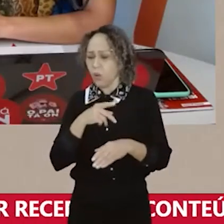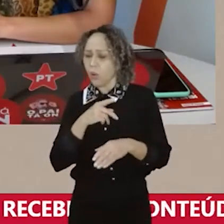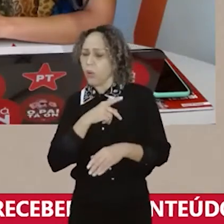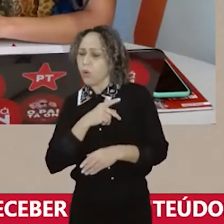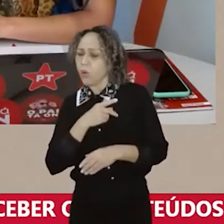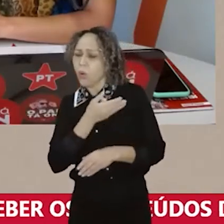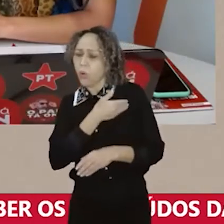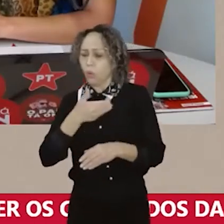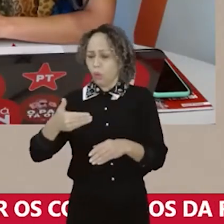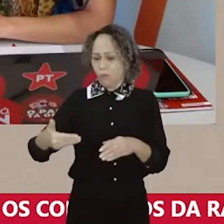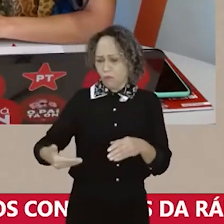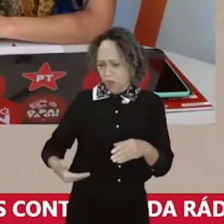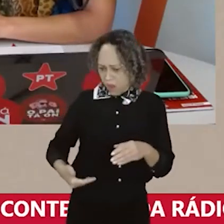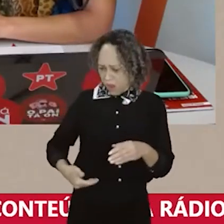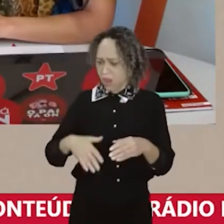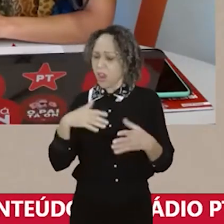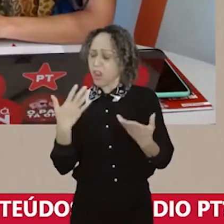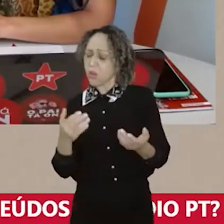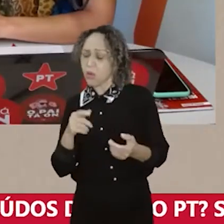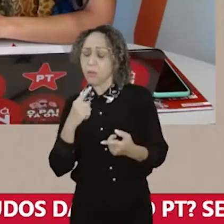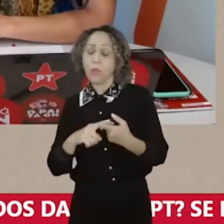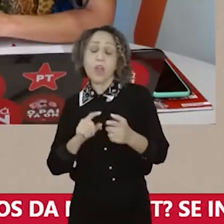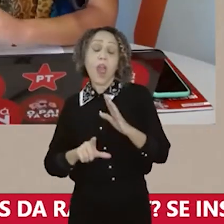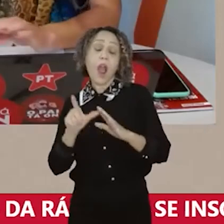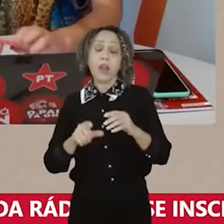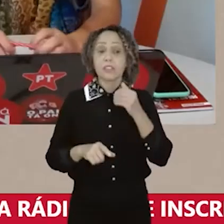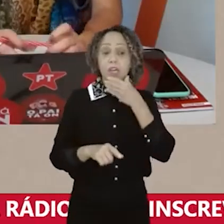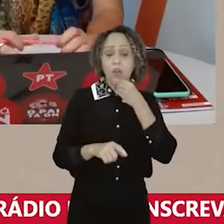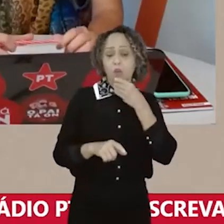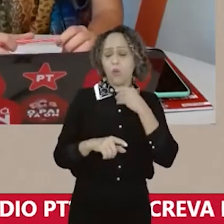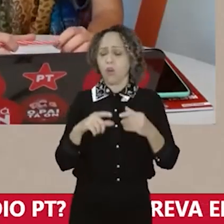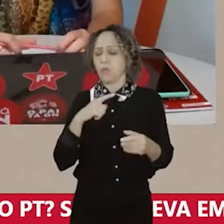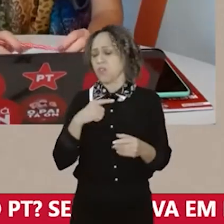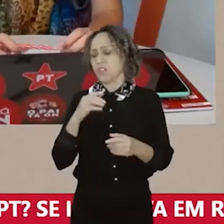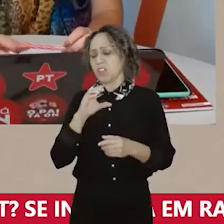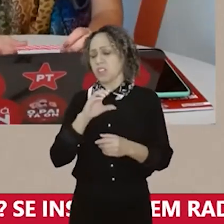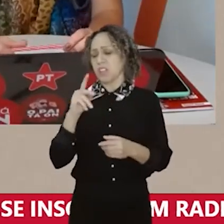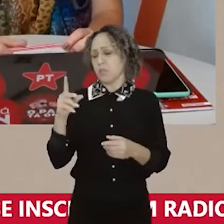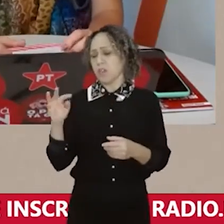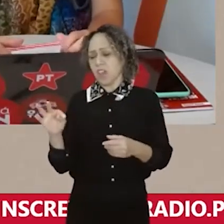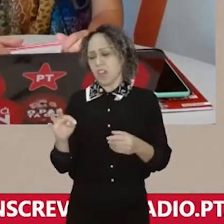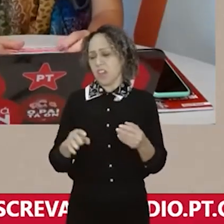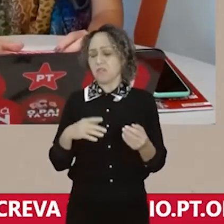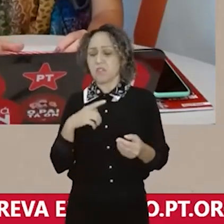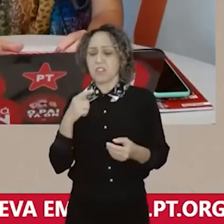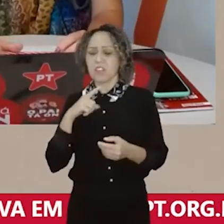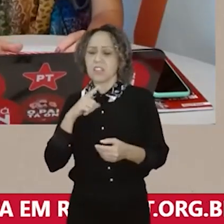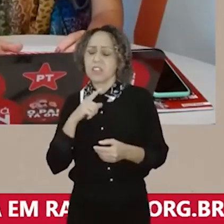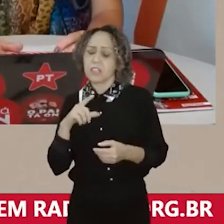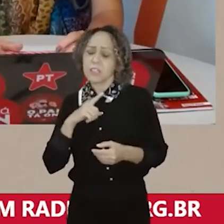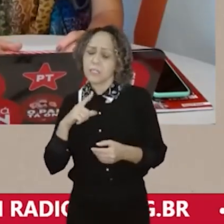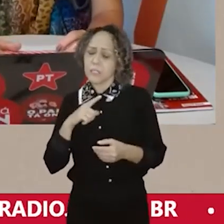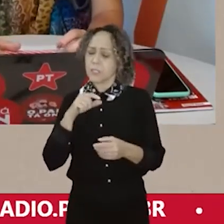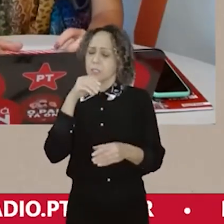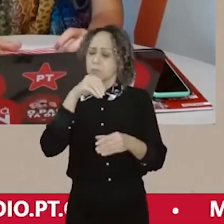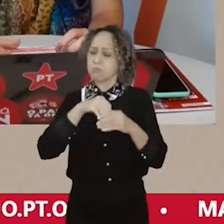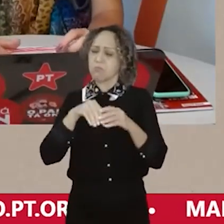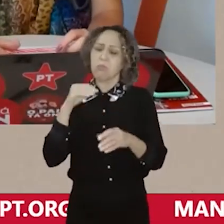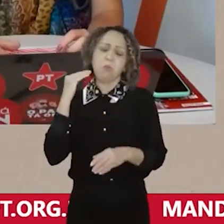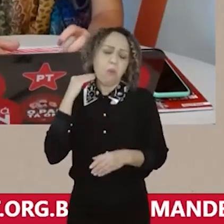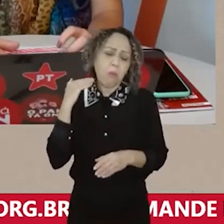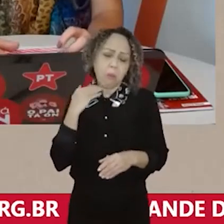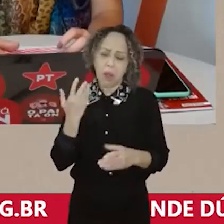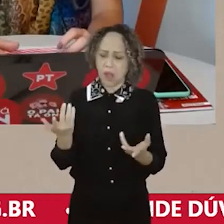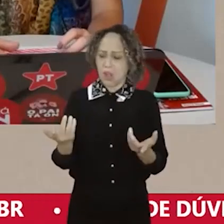ele que tinha acesso à CPF, era ele que tinha acesso à conta bancária. Então, garante um conjunto de acessos